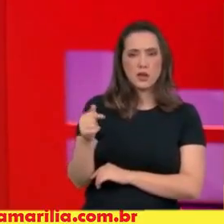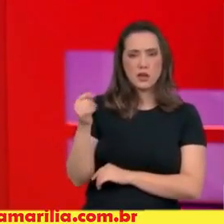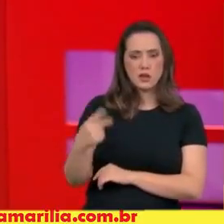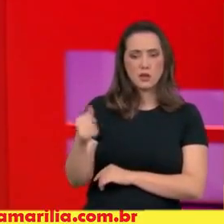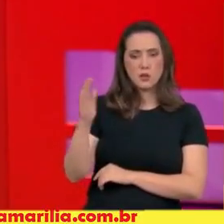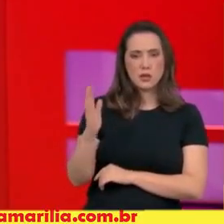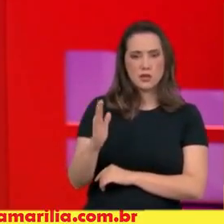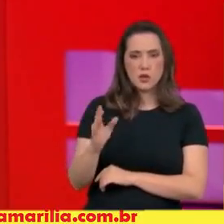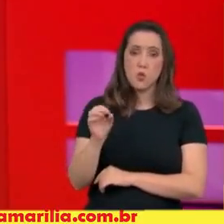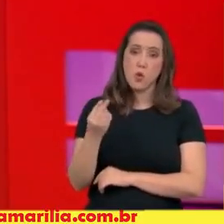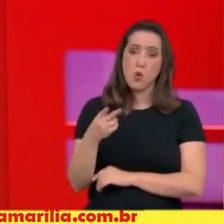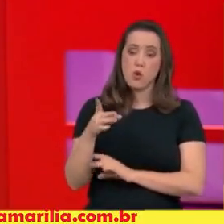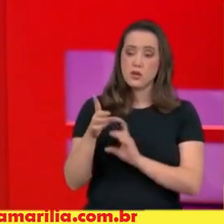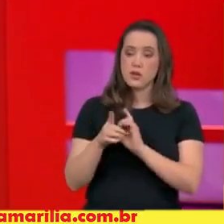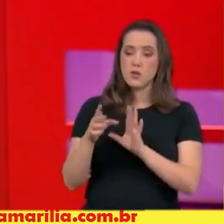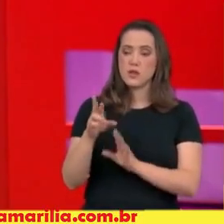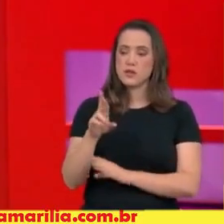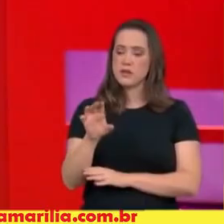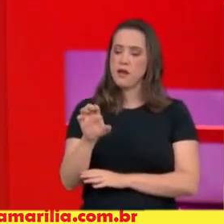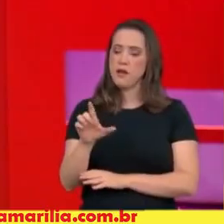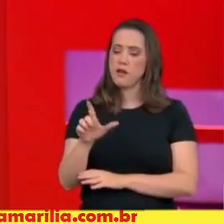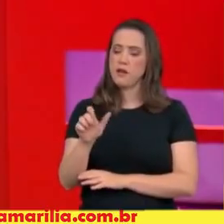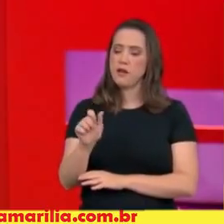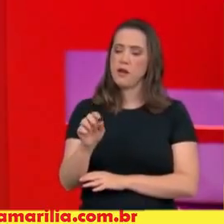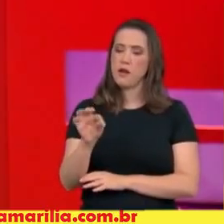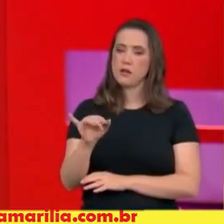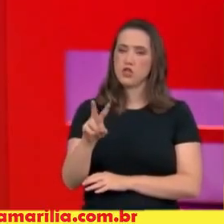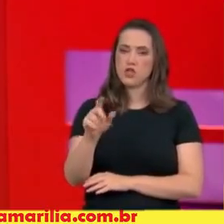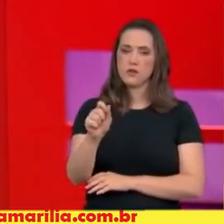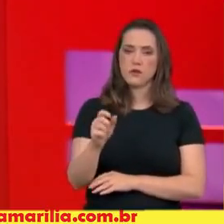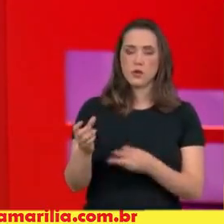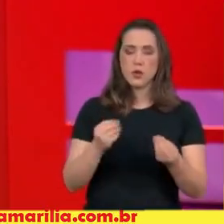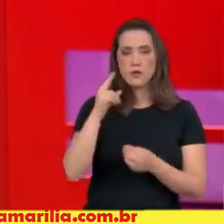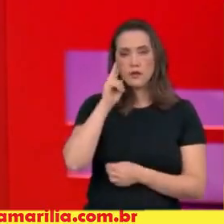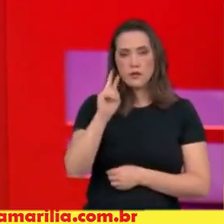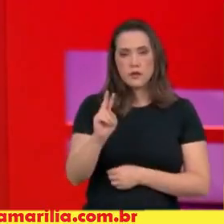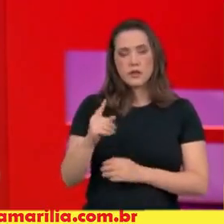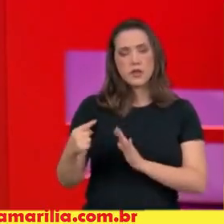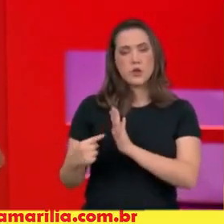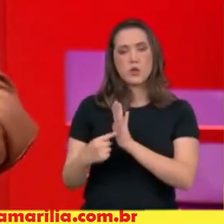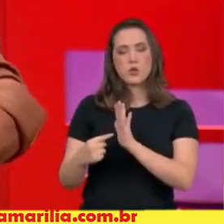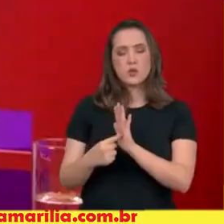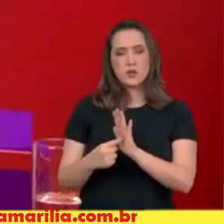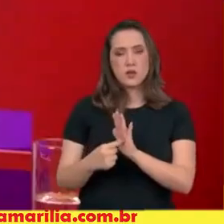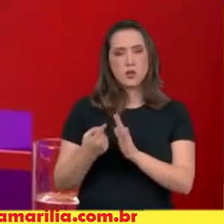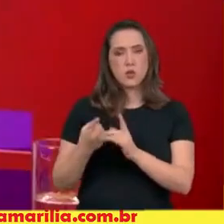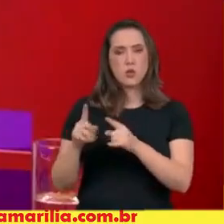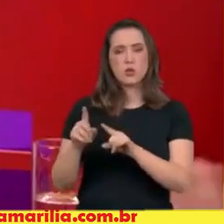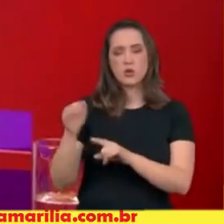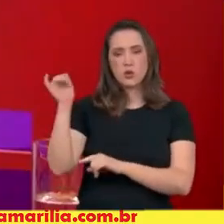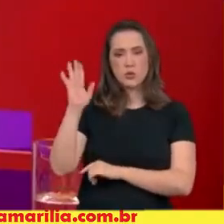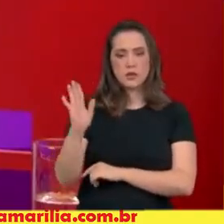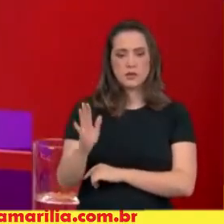relativa? E como você acha que vai ser recebido a partir de agora essa denúncia contra o Bolsonaro em relação ao golpe de Estado fora do Brasil também? Primeira pergunta, não. Não